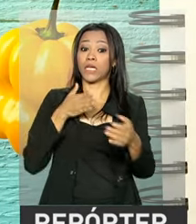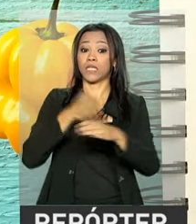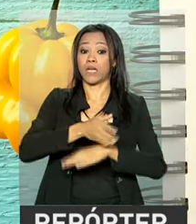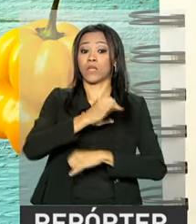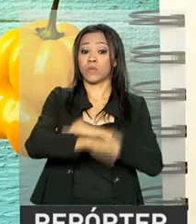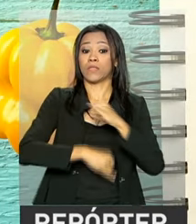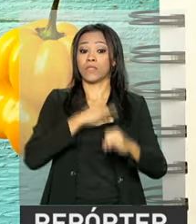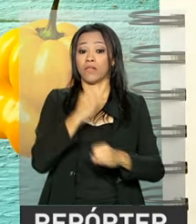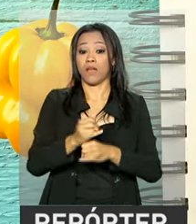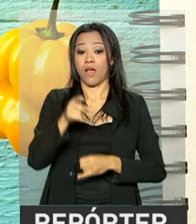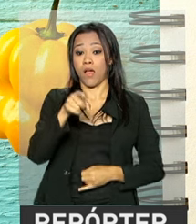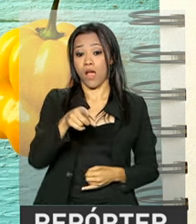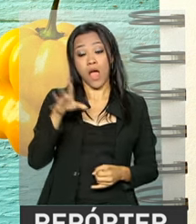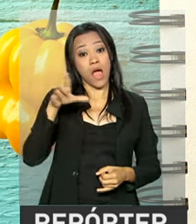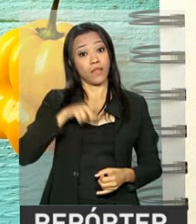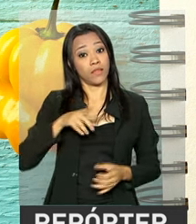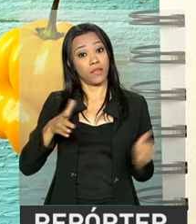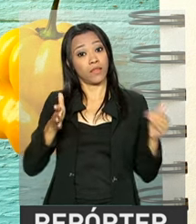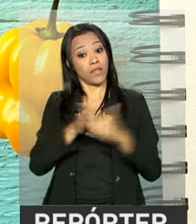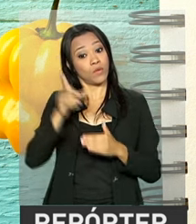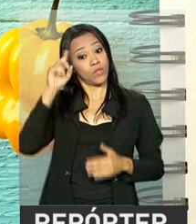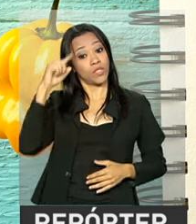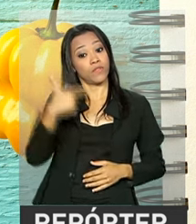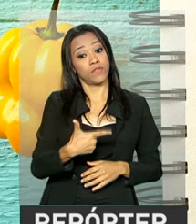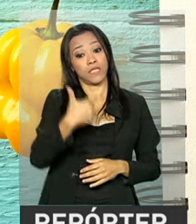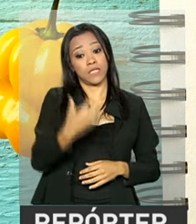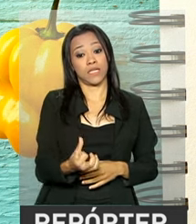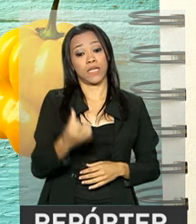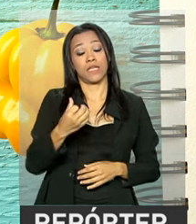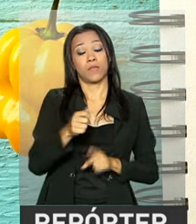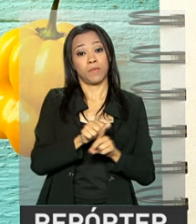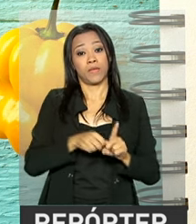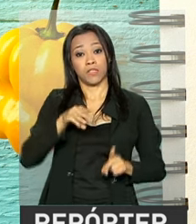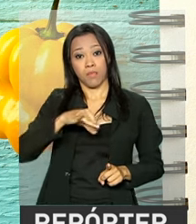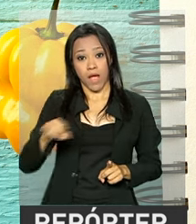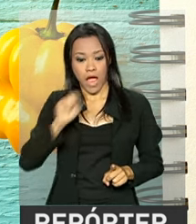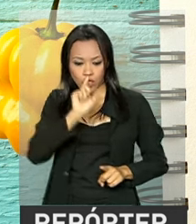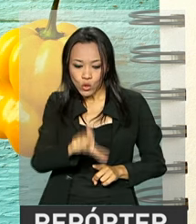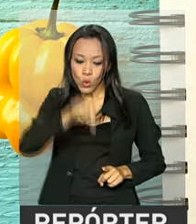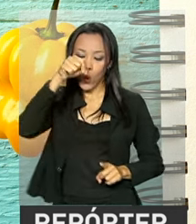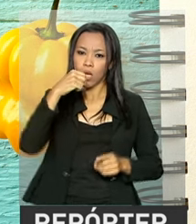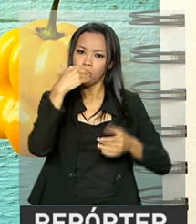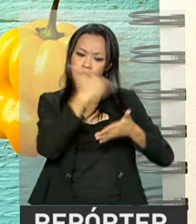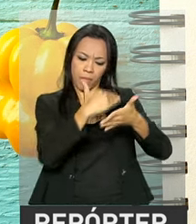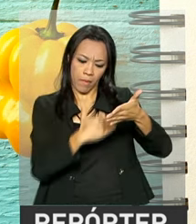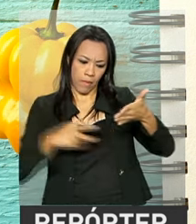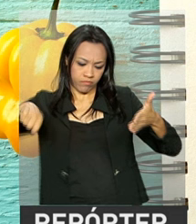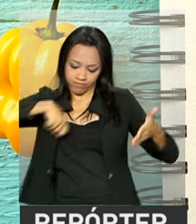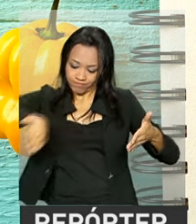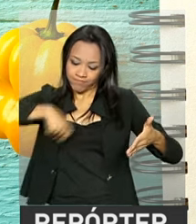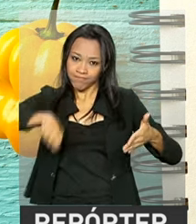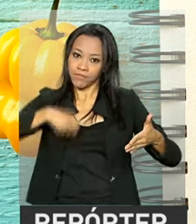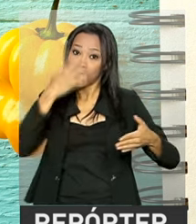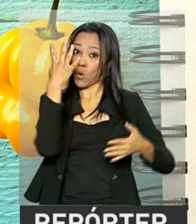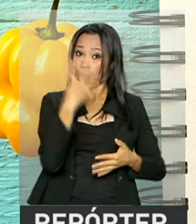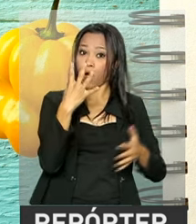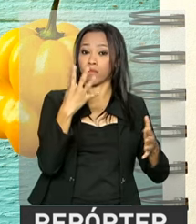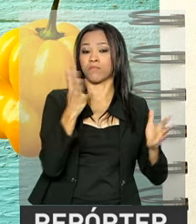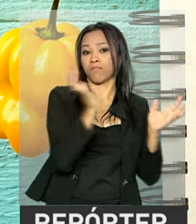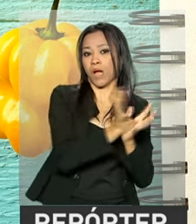do concurso até o dia 26 de maio. A escolha das melhores receitas será feita em 4